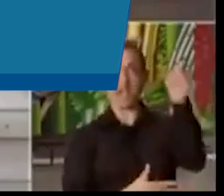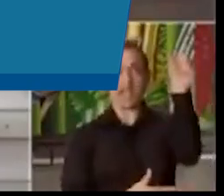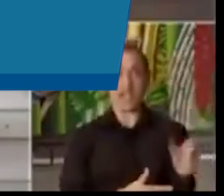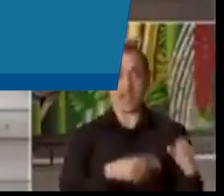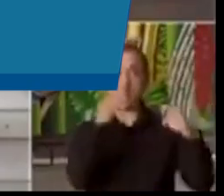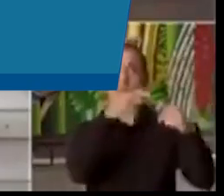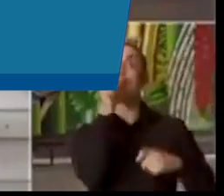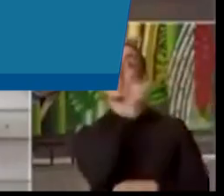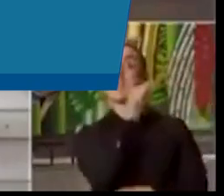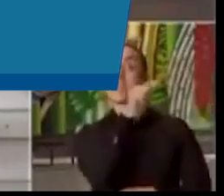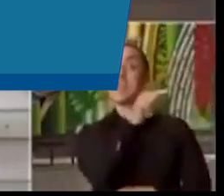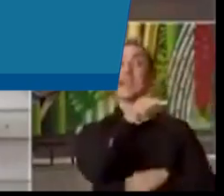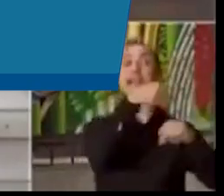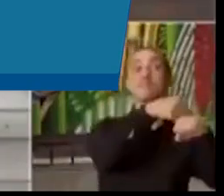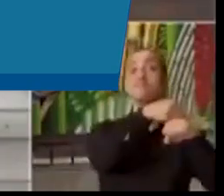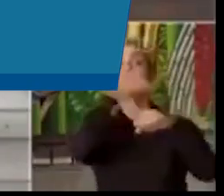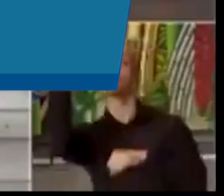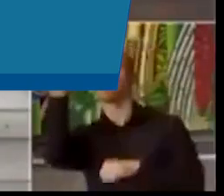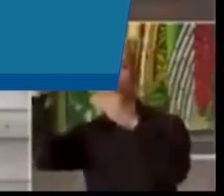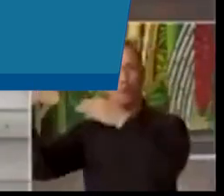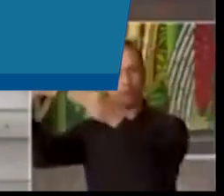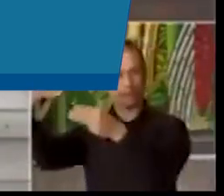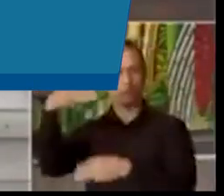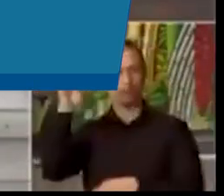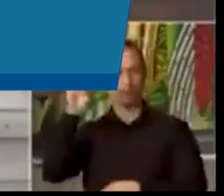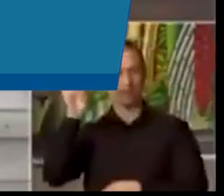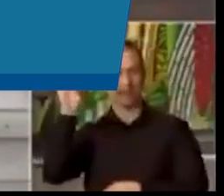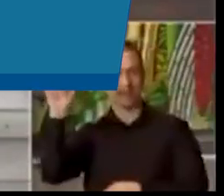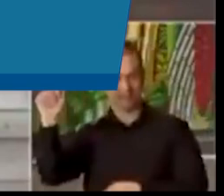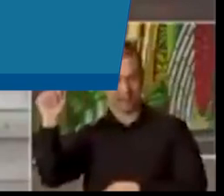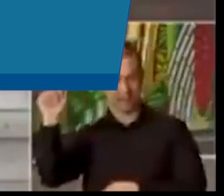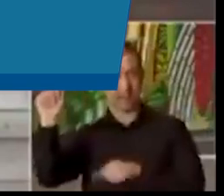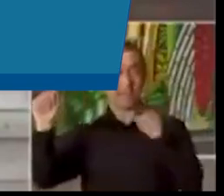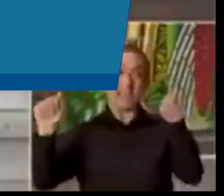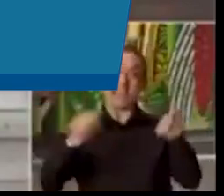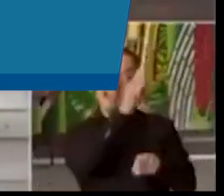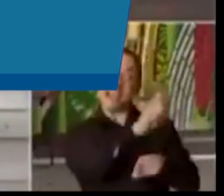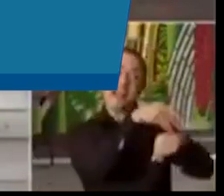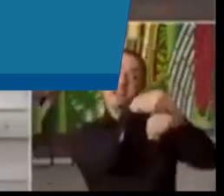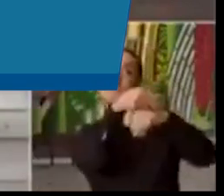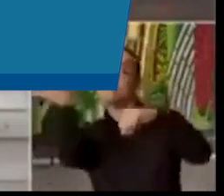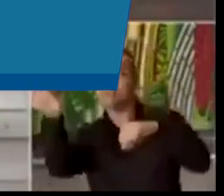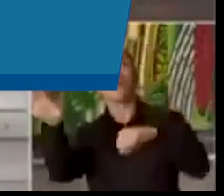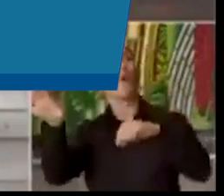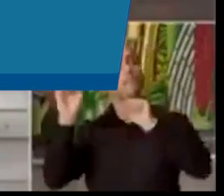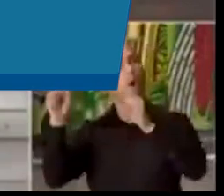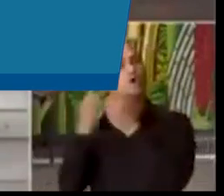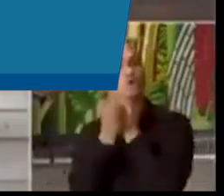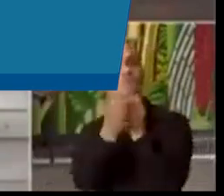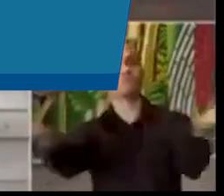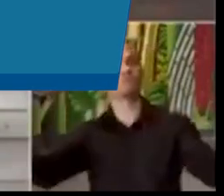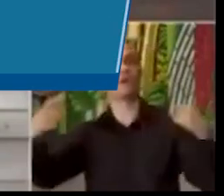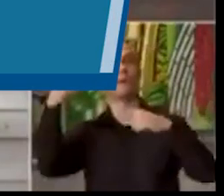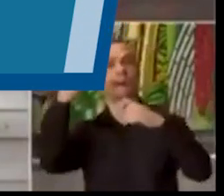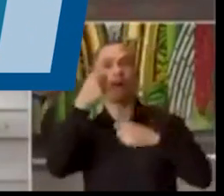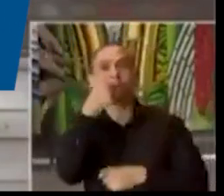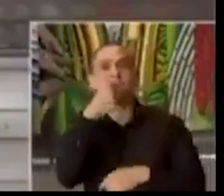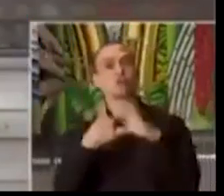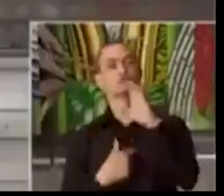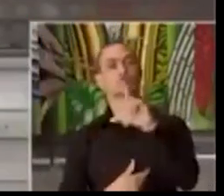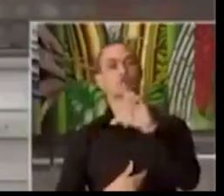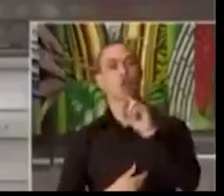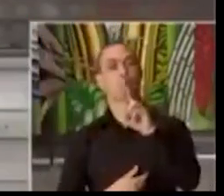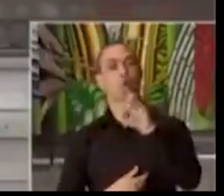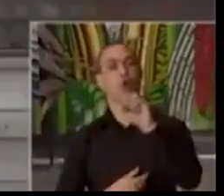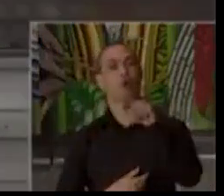que sugeriu, que recomendou ao ministro da Saúde, Luiz Henrique Mandetta, que distribuísse o medicamento na